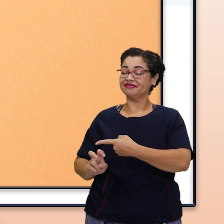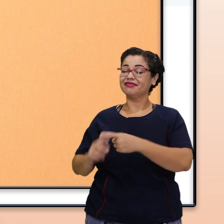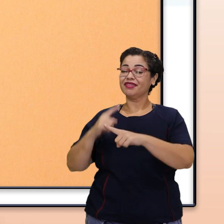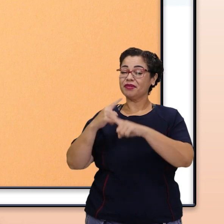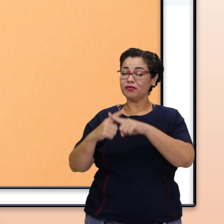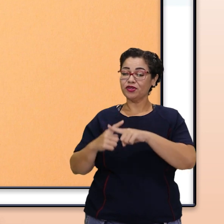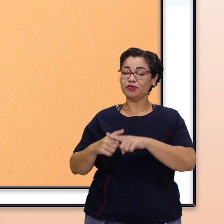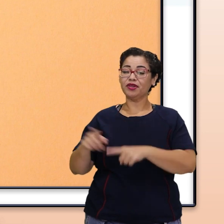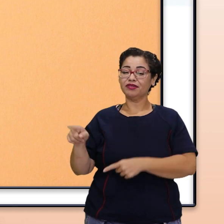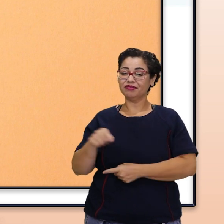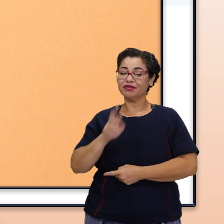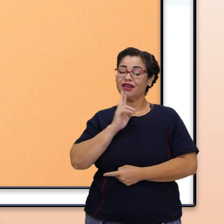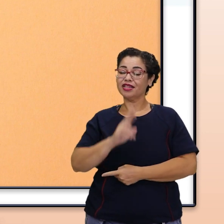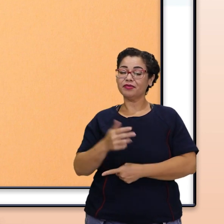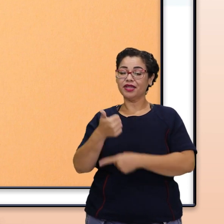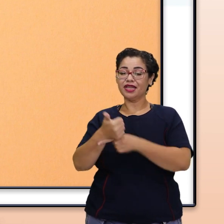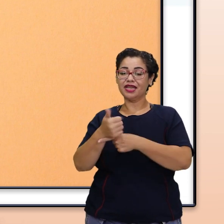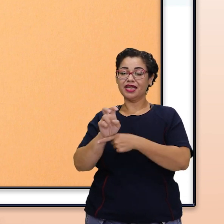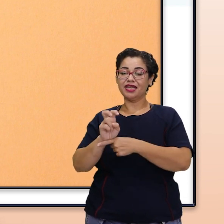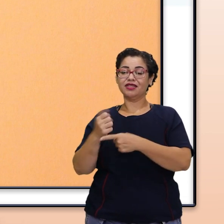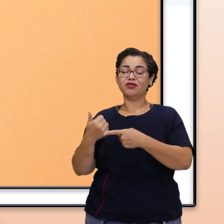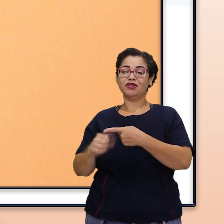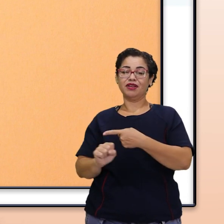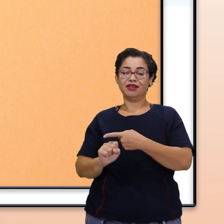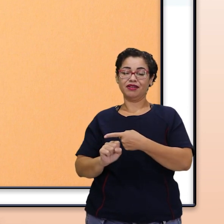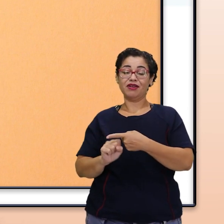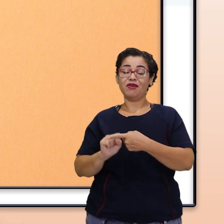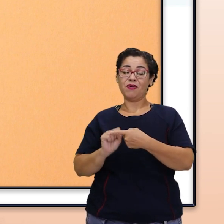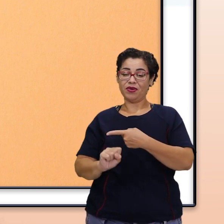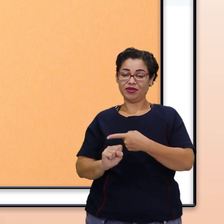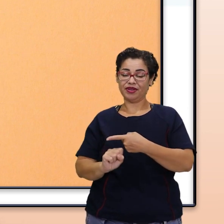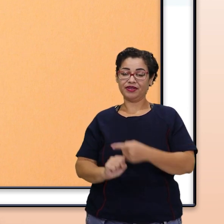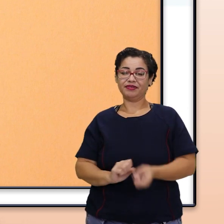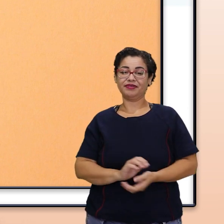5/2. Multiplicando, o resultado será 15/8.